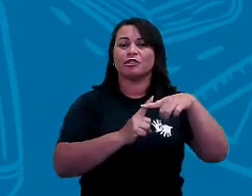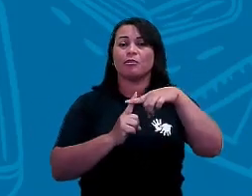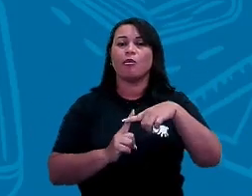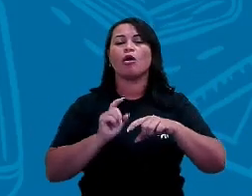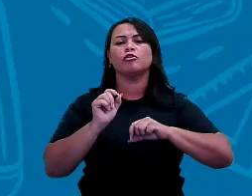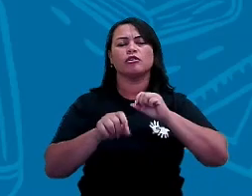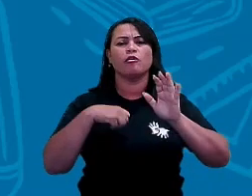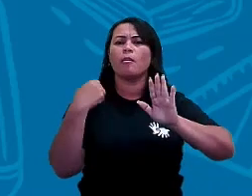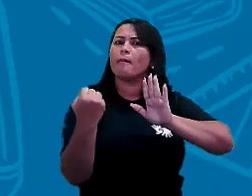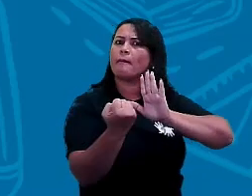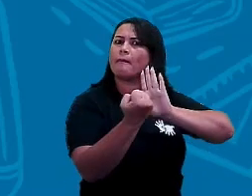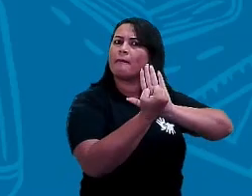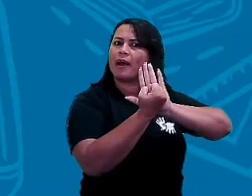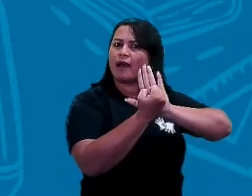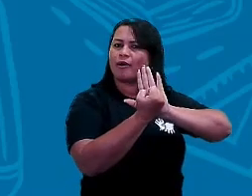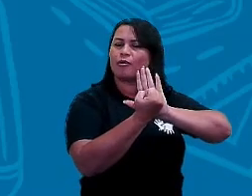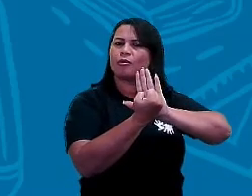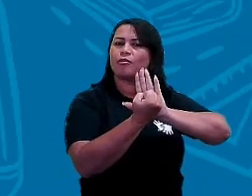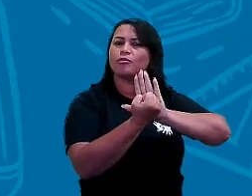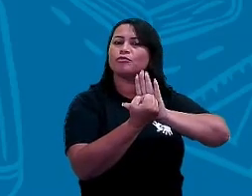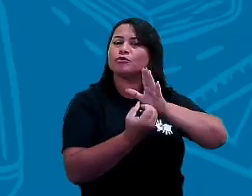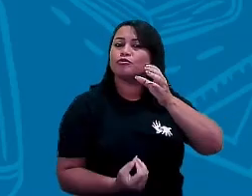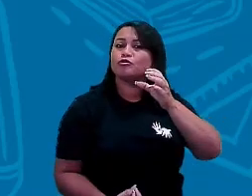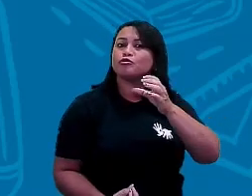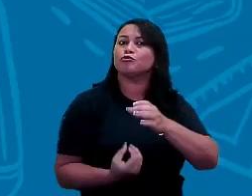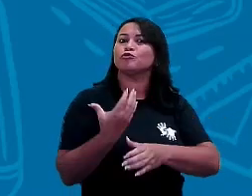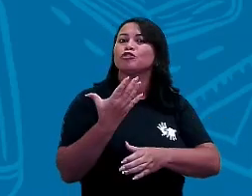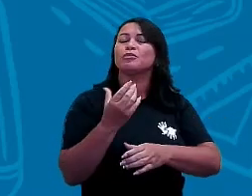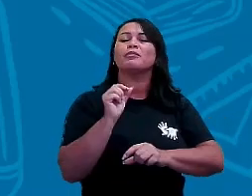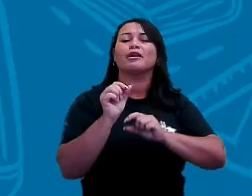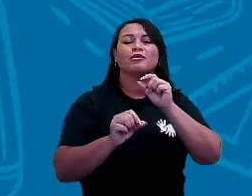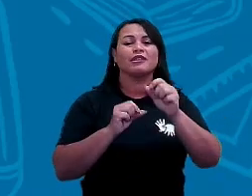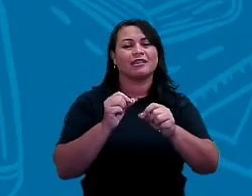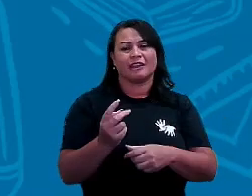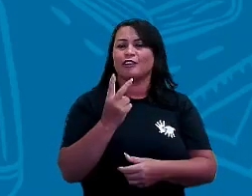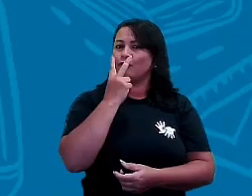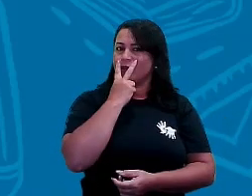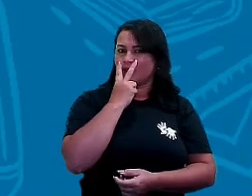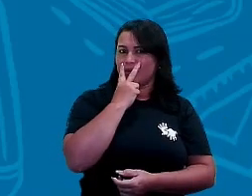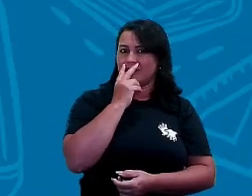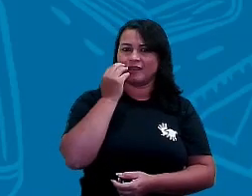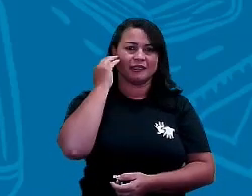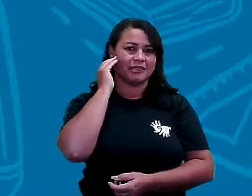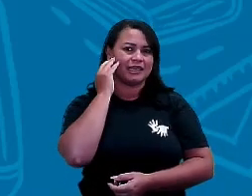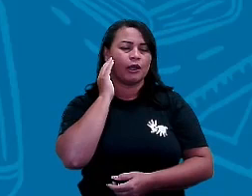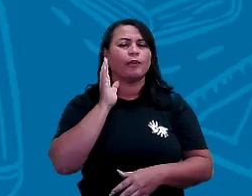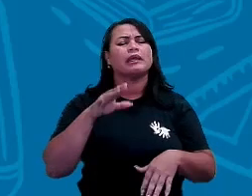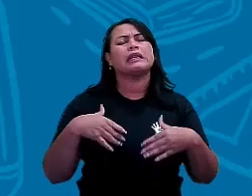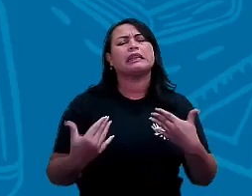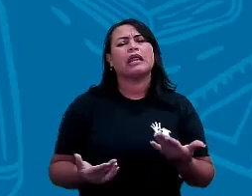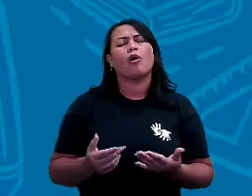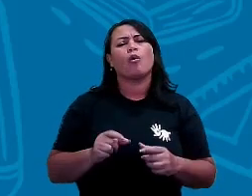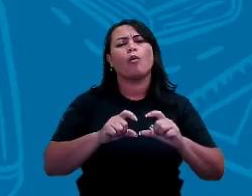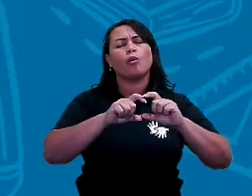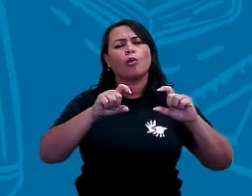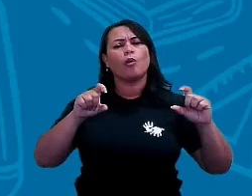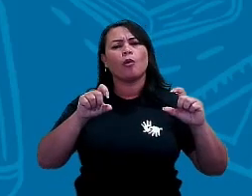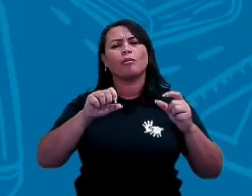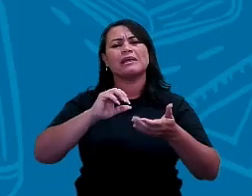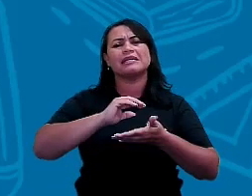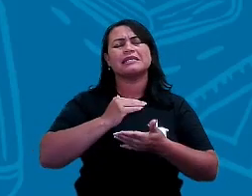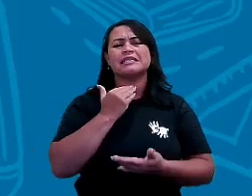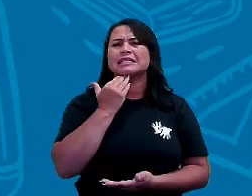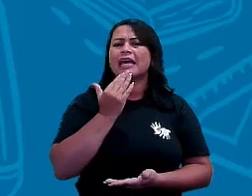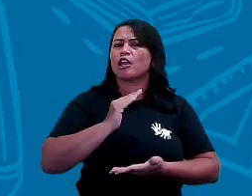foi um marco na campanha da insurreição e sem Tabocas não haveria Guararapes. Gente, o que é que essa frase significa